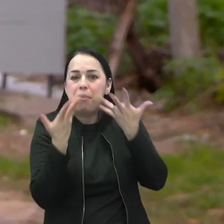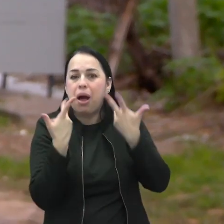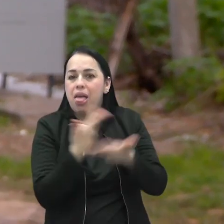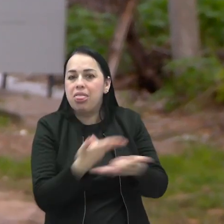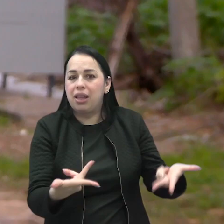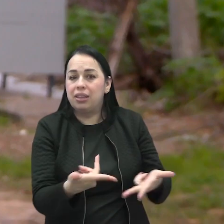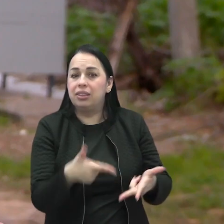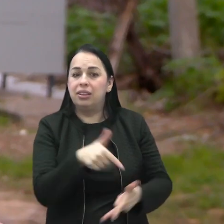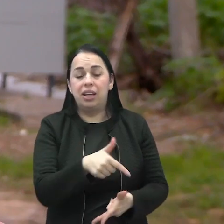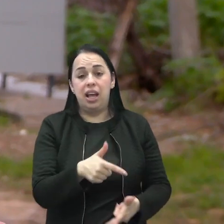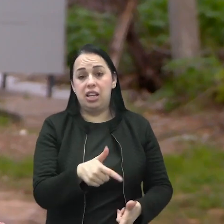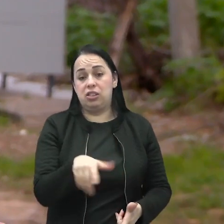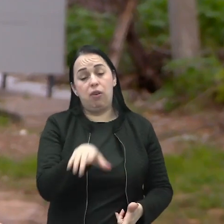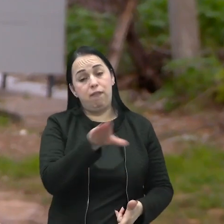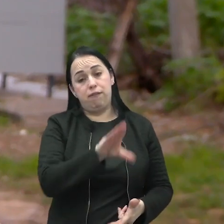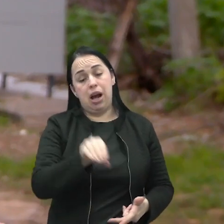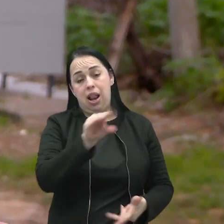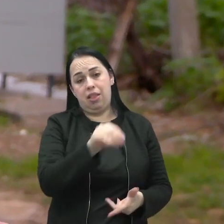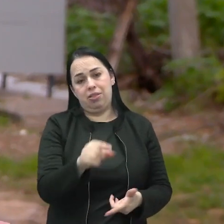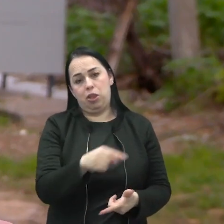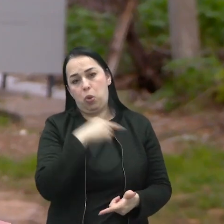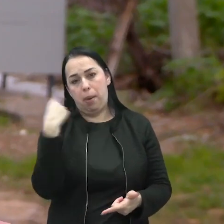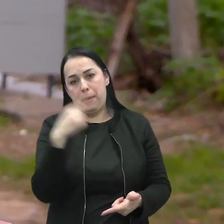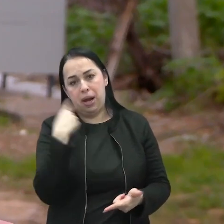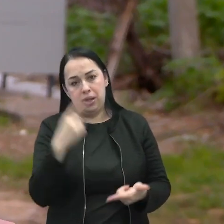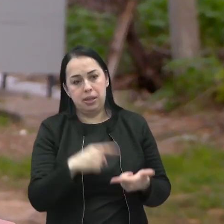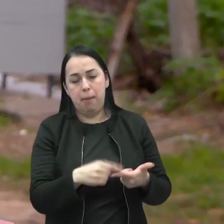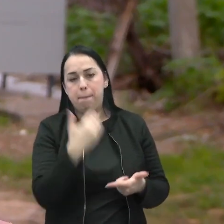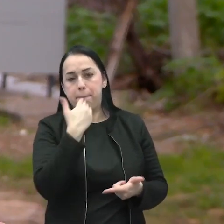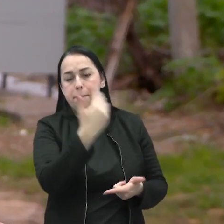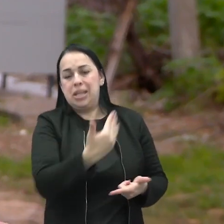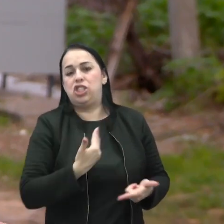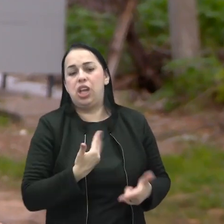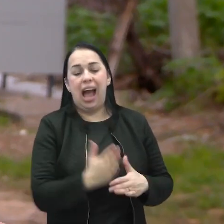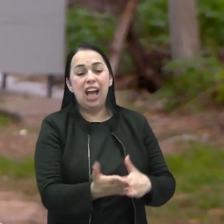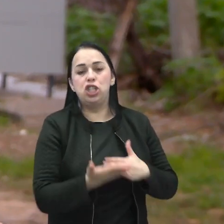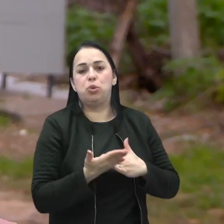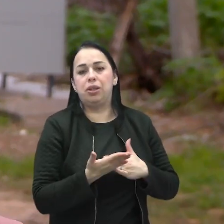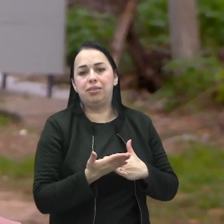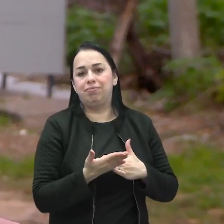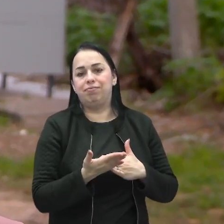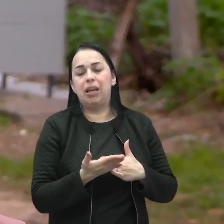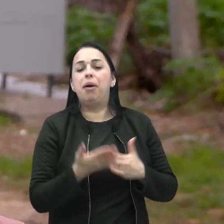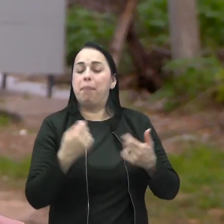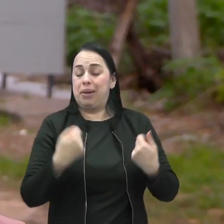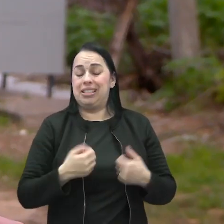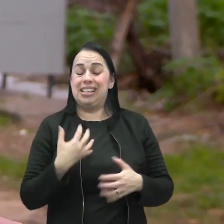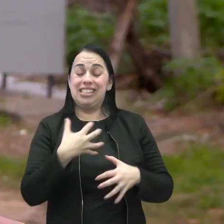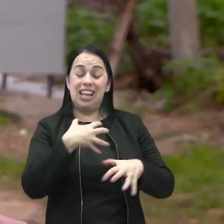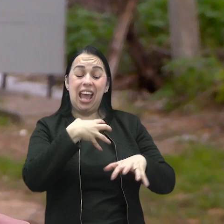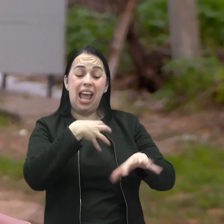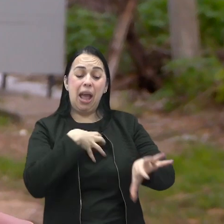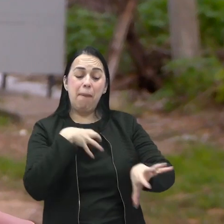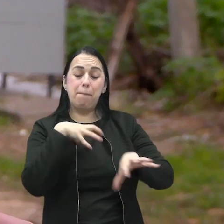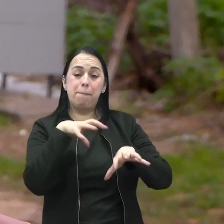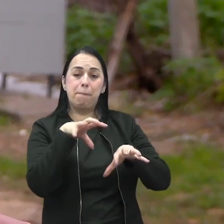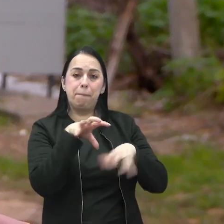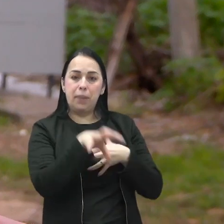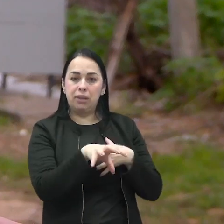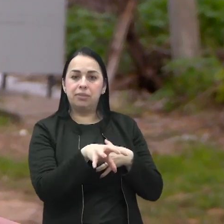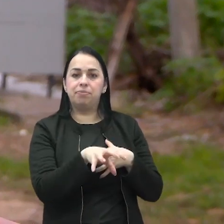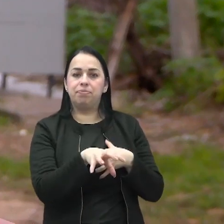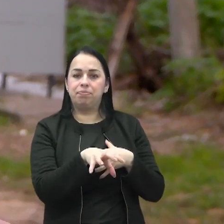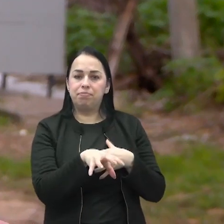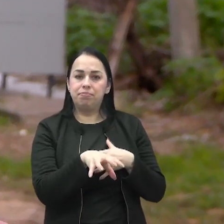né? Eles não falam, eles não conseguem pedir ajuda. Então, se você não se compadecer, se você não